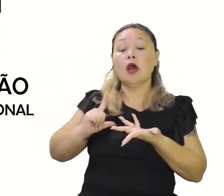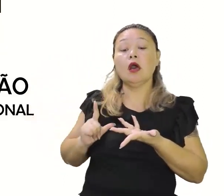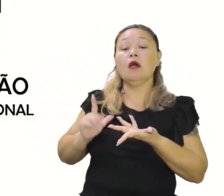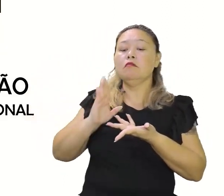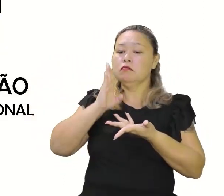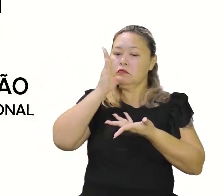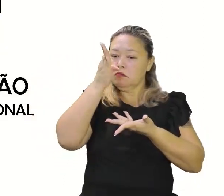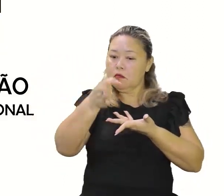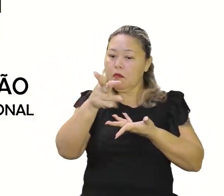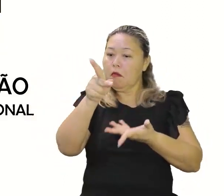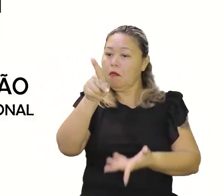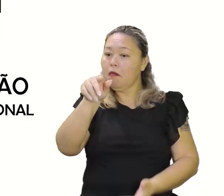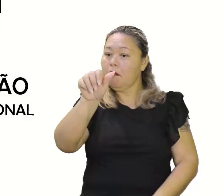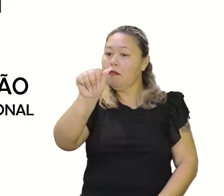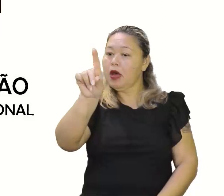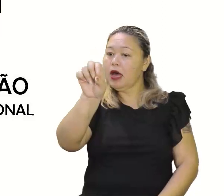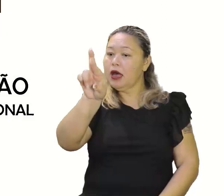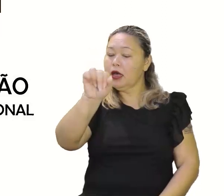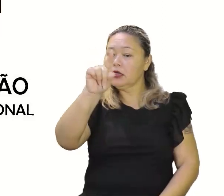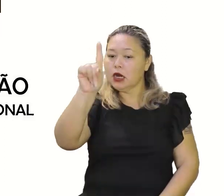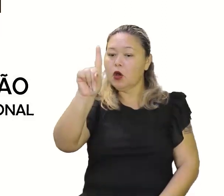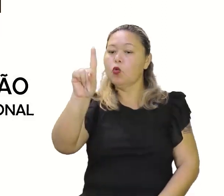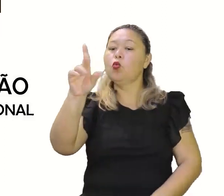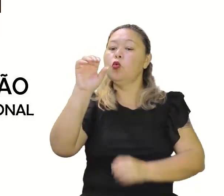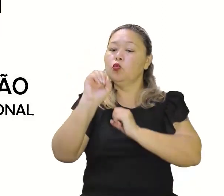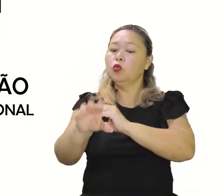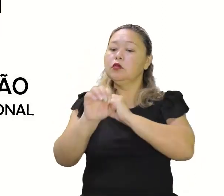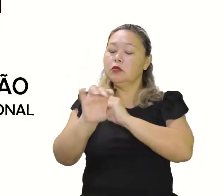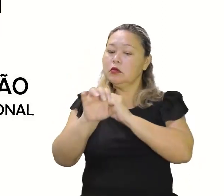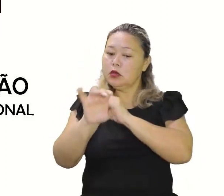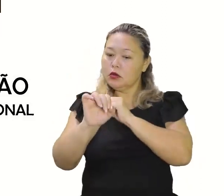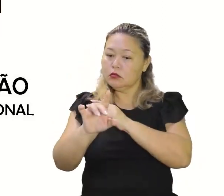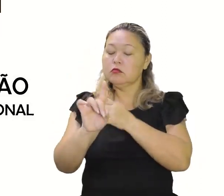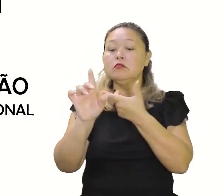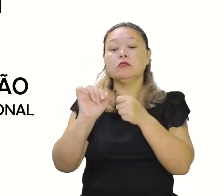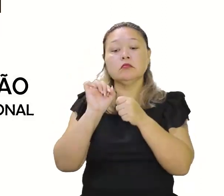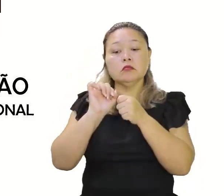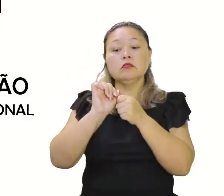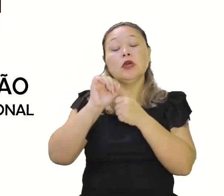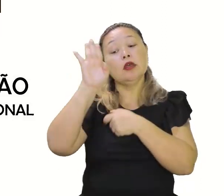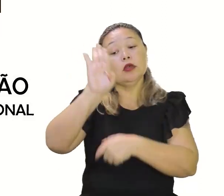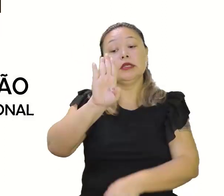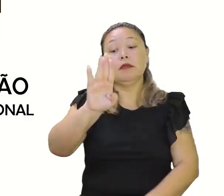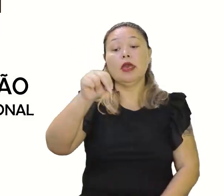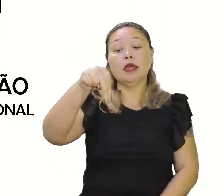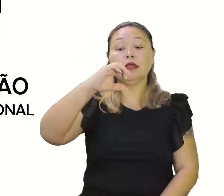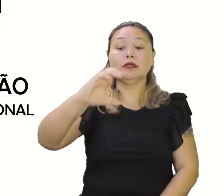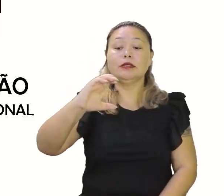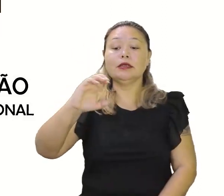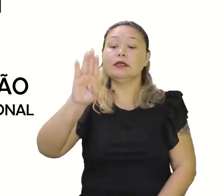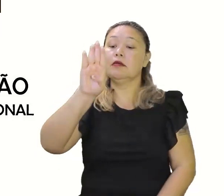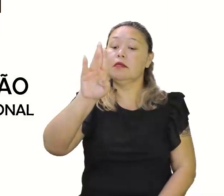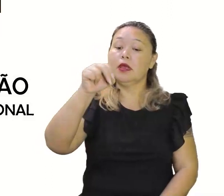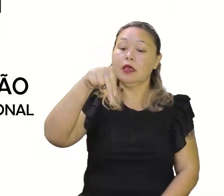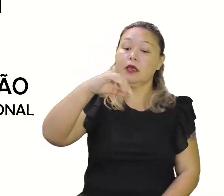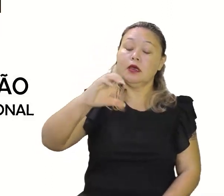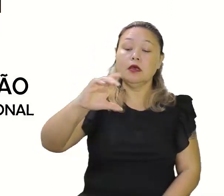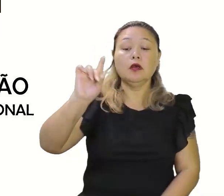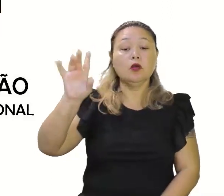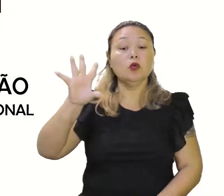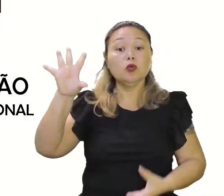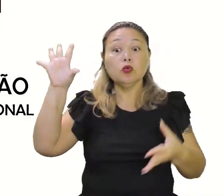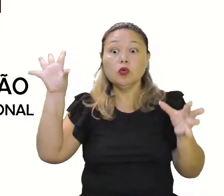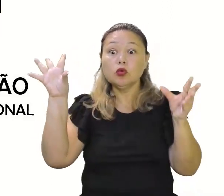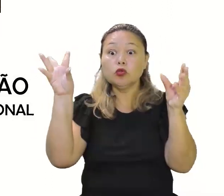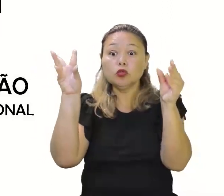do padrão educacional, né? Aquele padrão que a gente ensina na escola. A nossa famosa BNCC? É, isso mesmo, né? Então, juntando